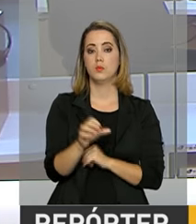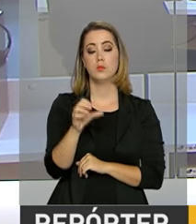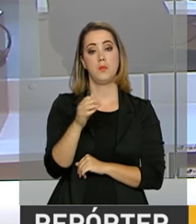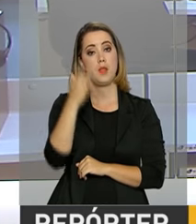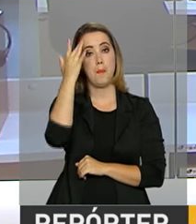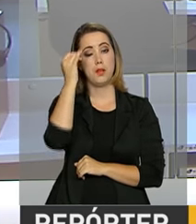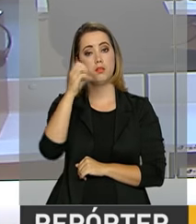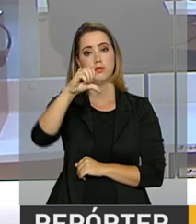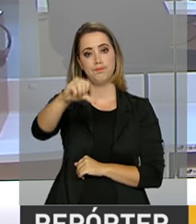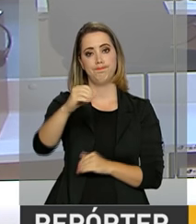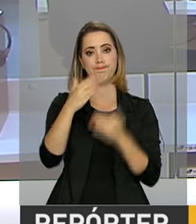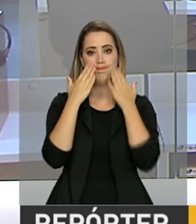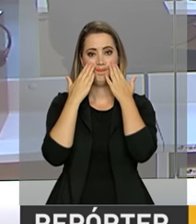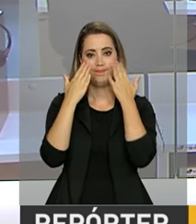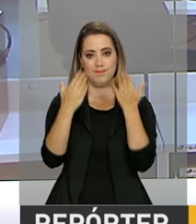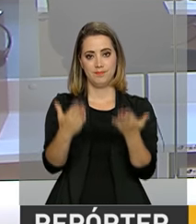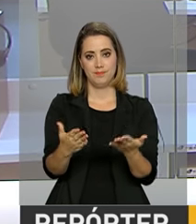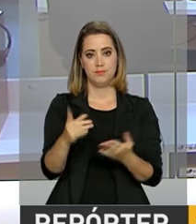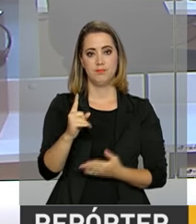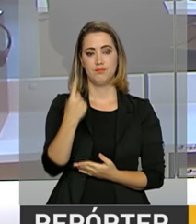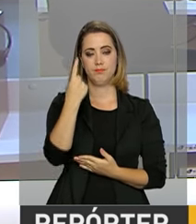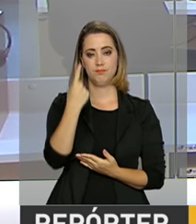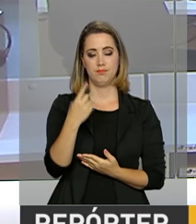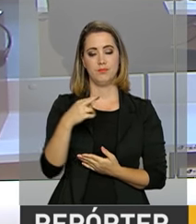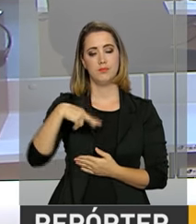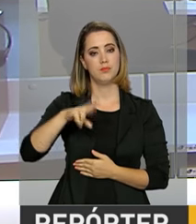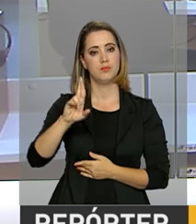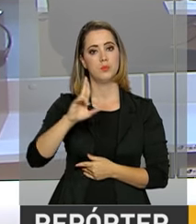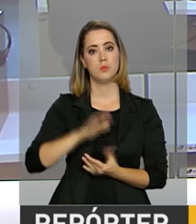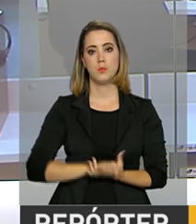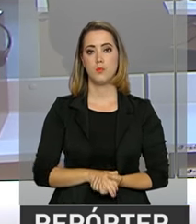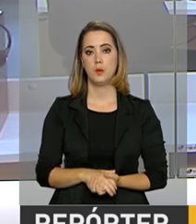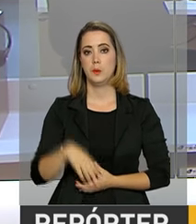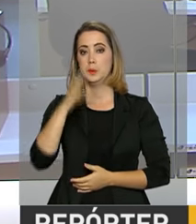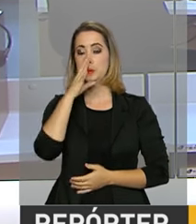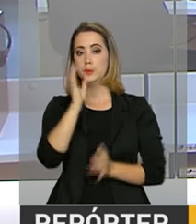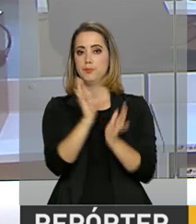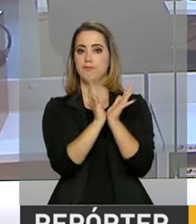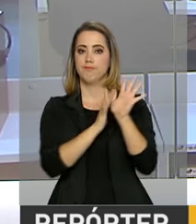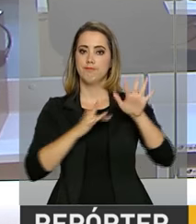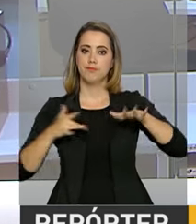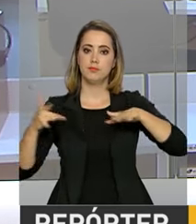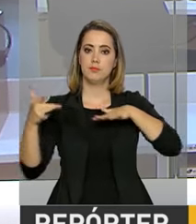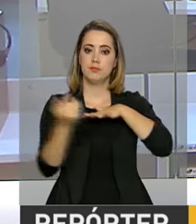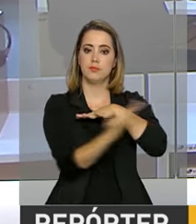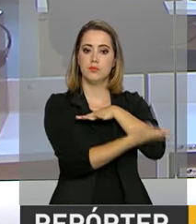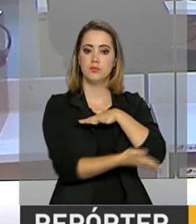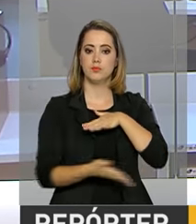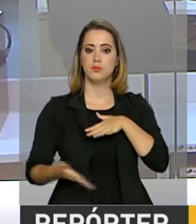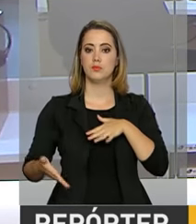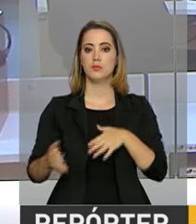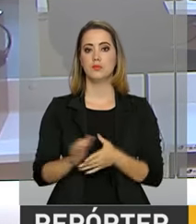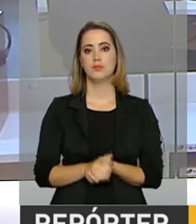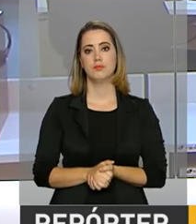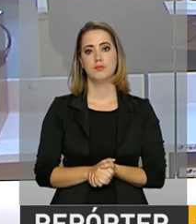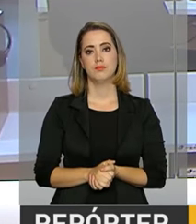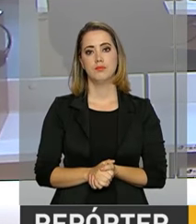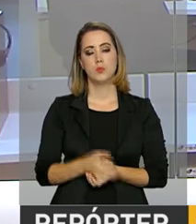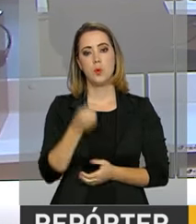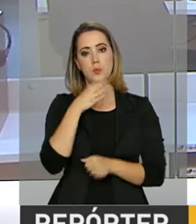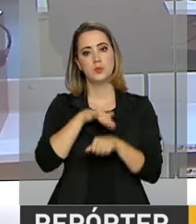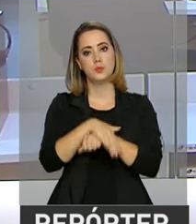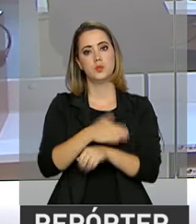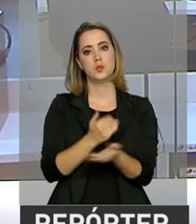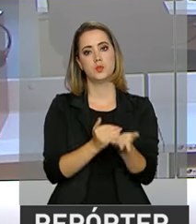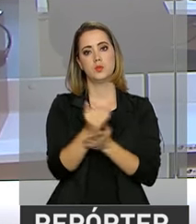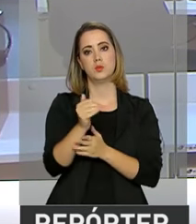ou amanhã às 9 da manhã, na primeira edição do Repórter NBR. Acompanhe as novidades também pelas nossas redes sociais. Uma boa noite